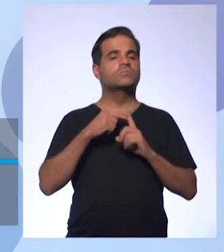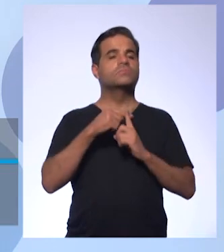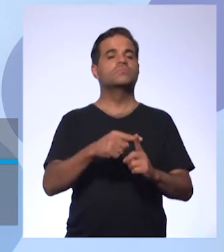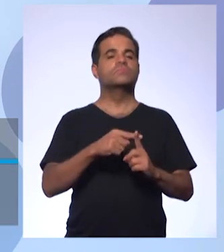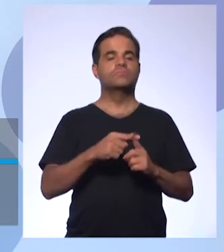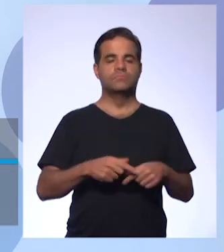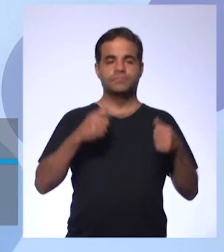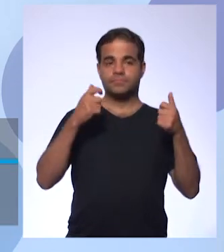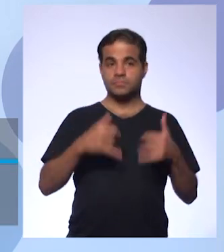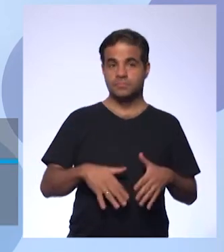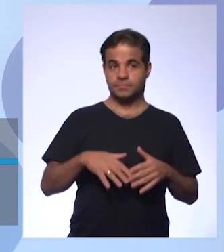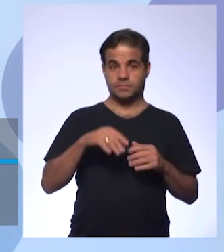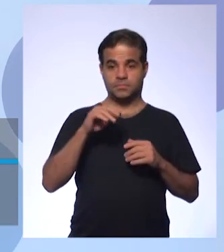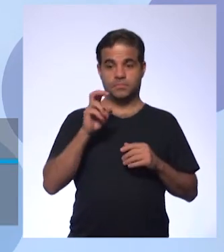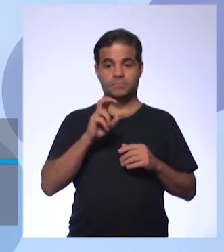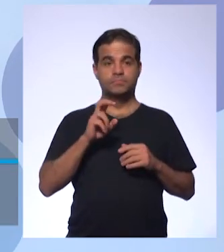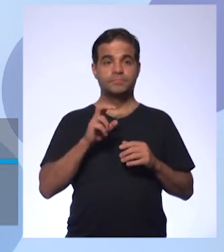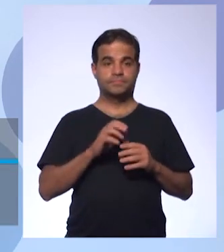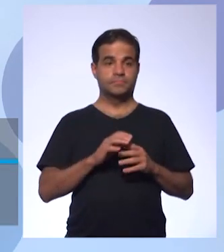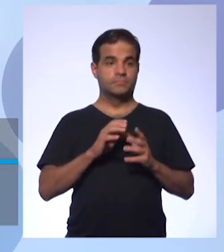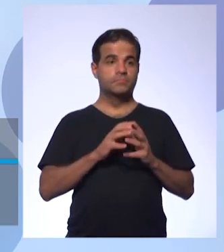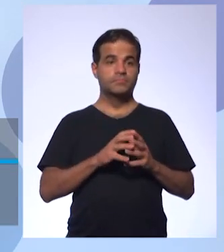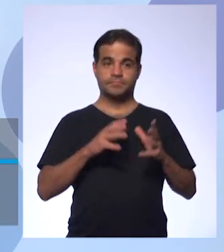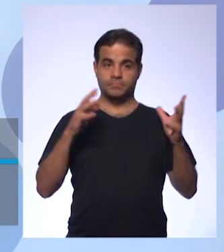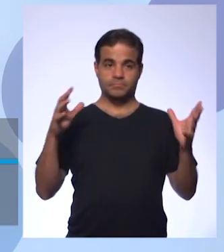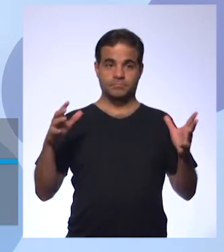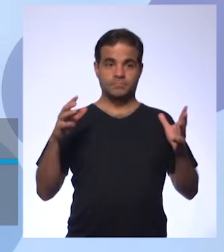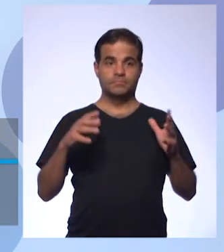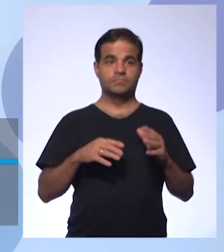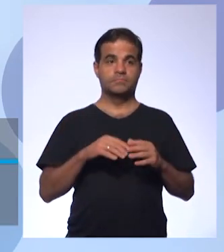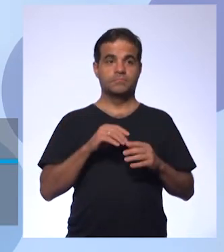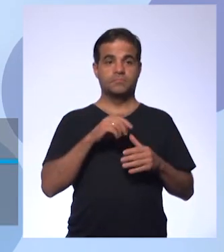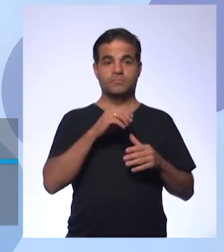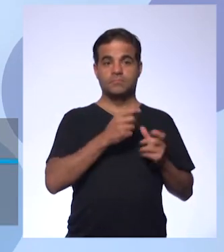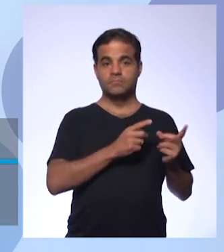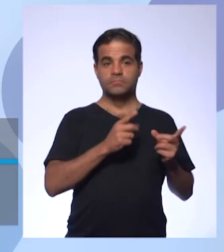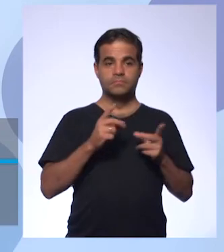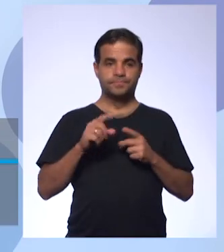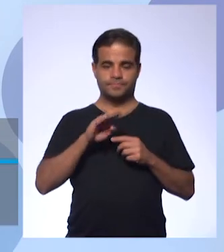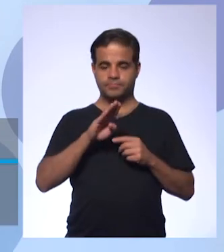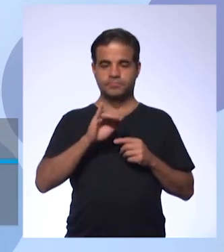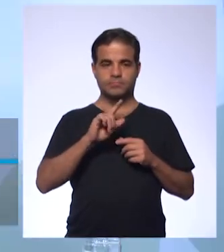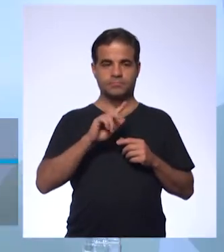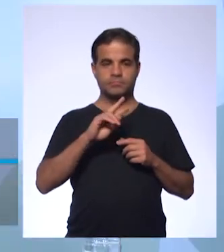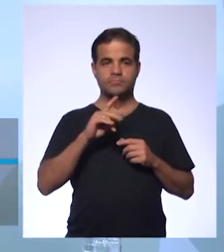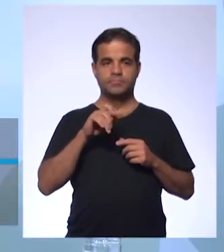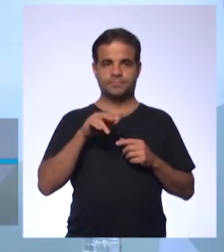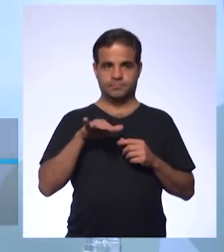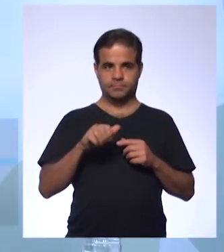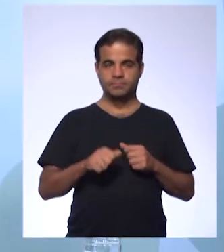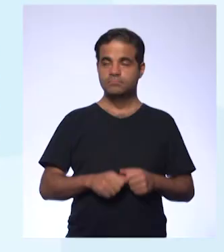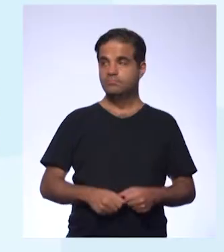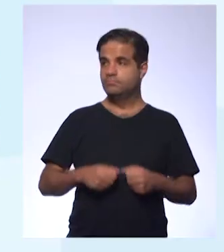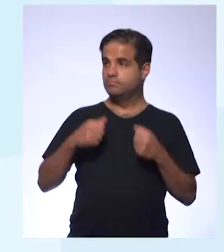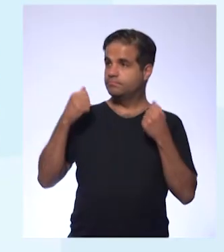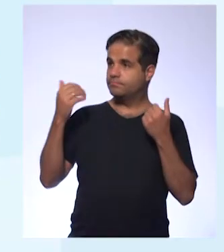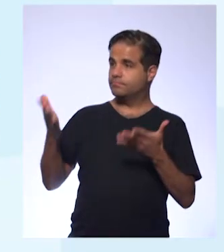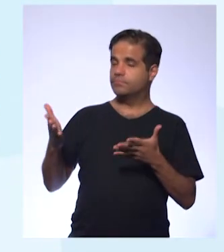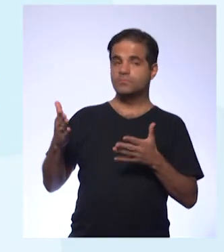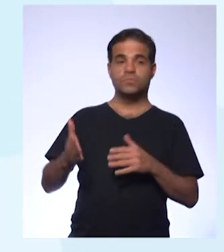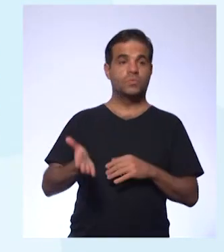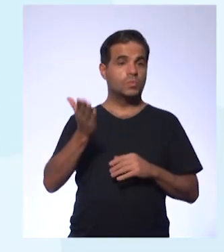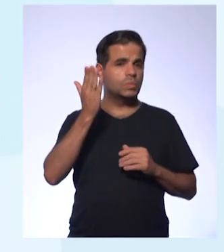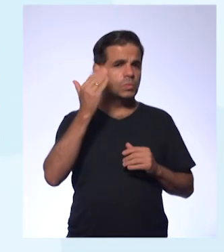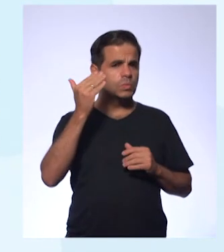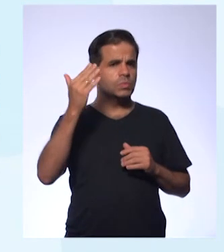ele cita a quinta maior bilheteria como exemplo de um elemento positivo da Olha resenha. lá na tela, né? O sucesso do filme